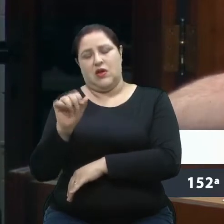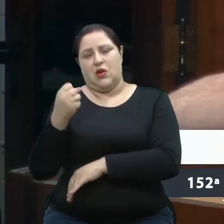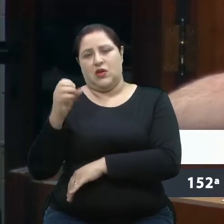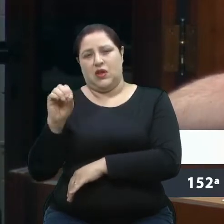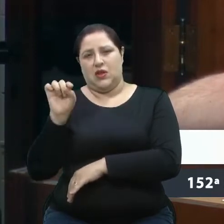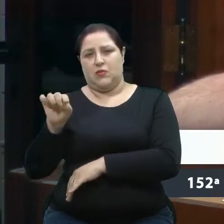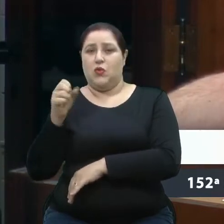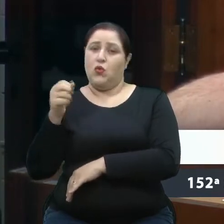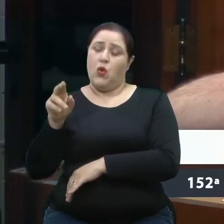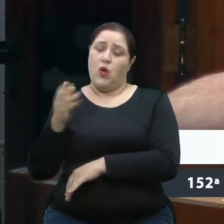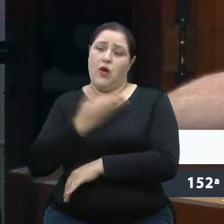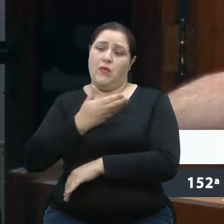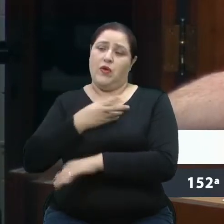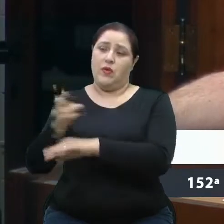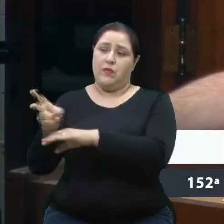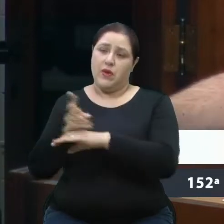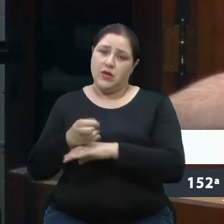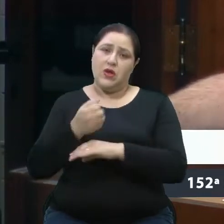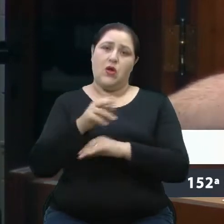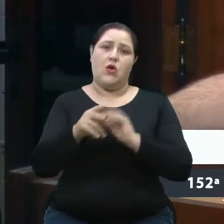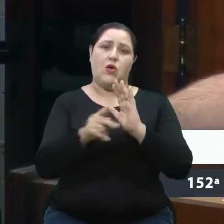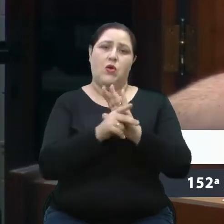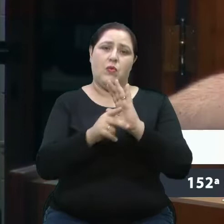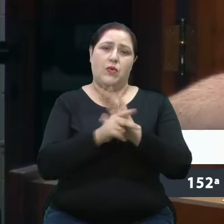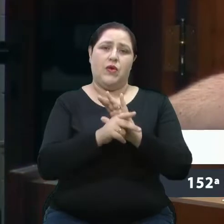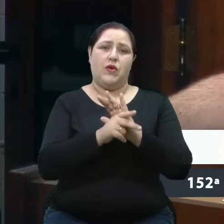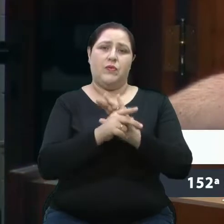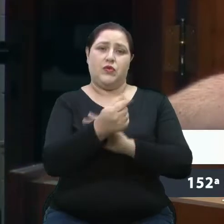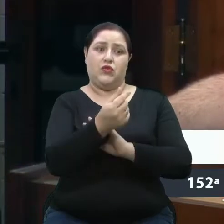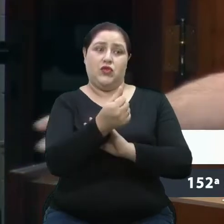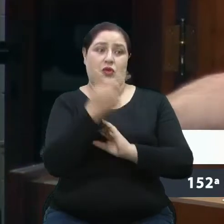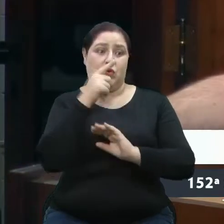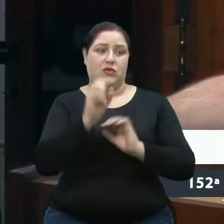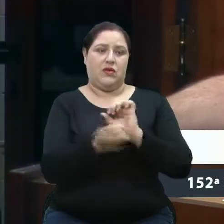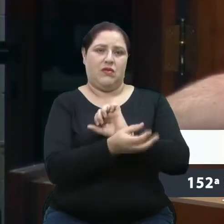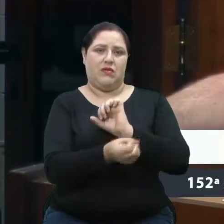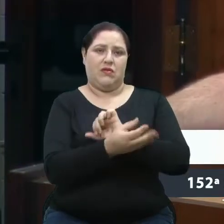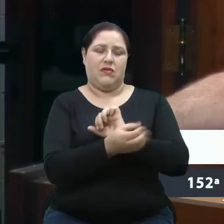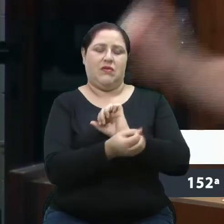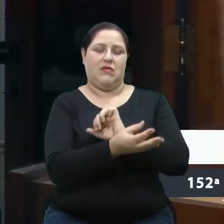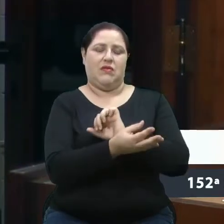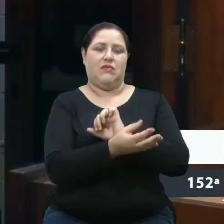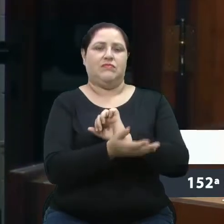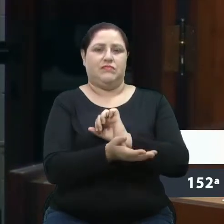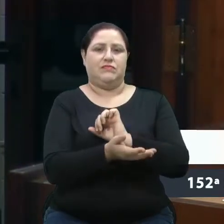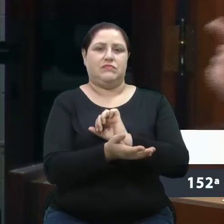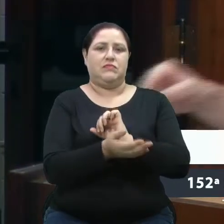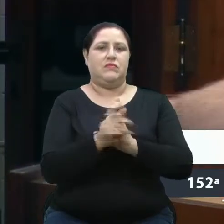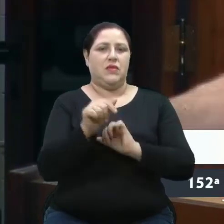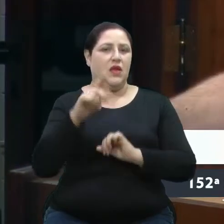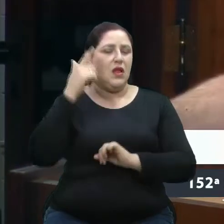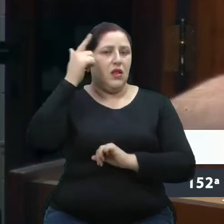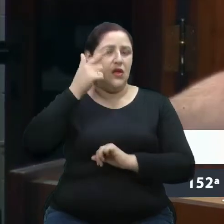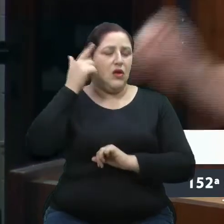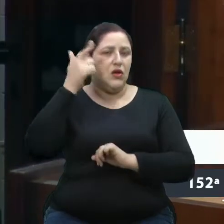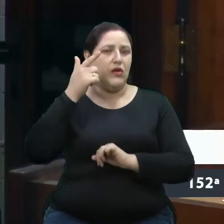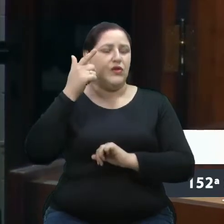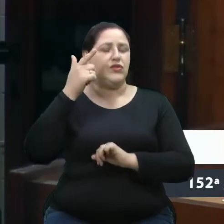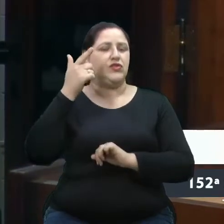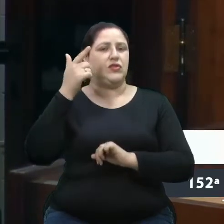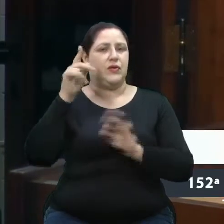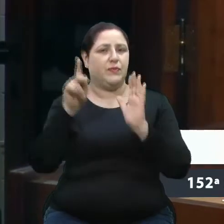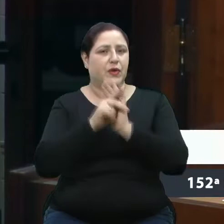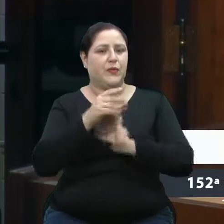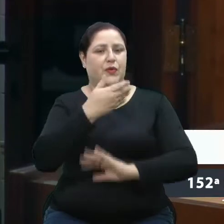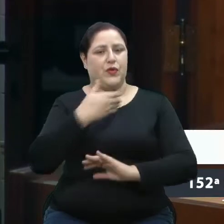ou comprá-lo com dinheiro oriundo de esquemas de corrupção. Enfim, essa lógica vale para o governo também. Então, a